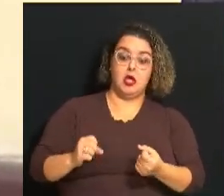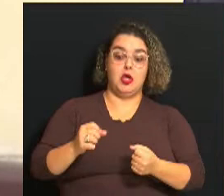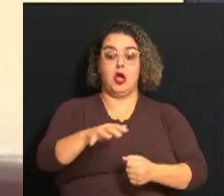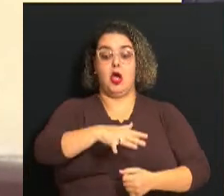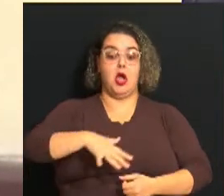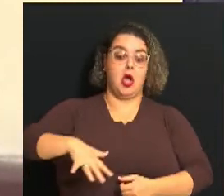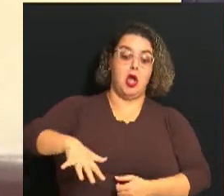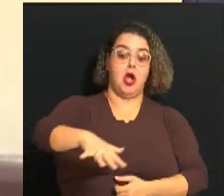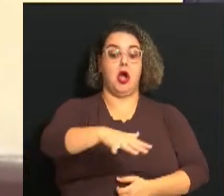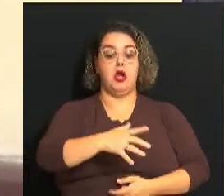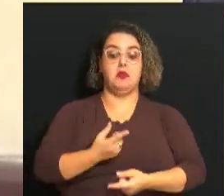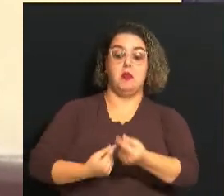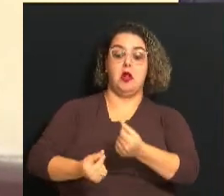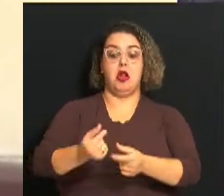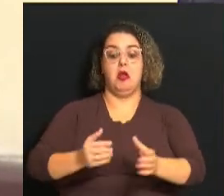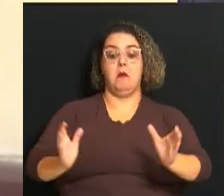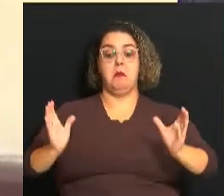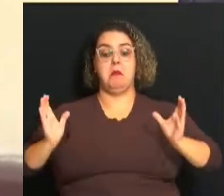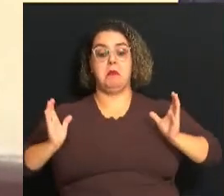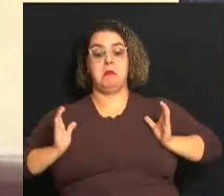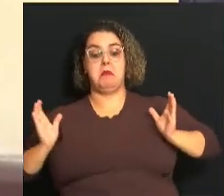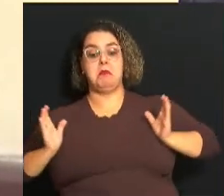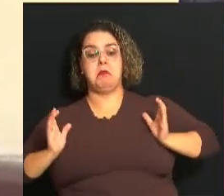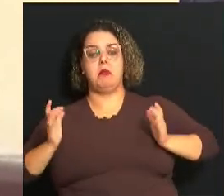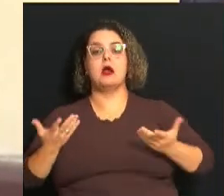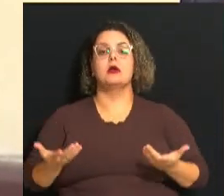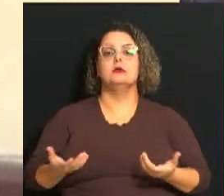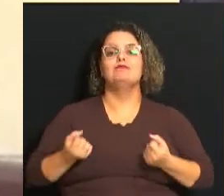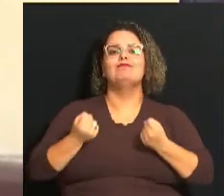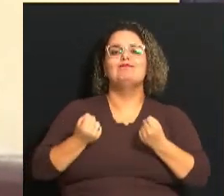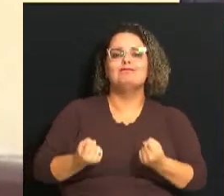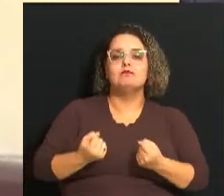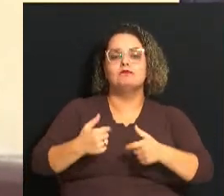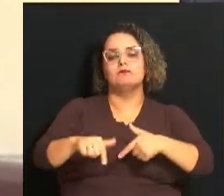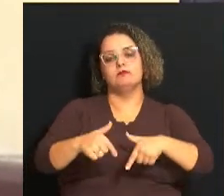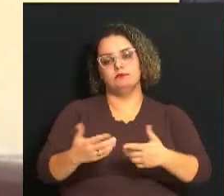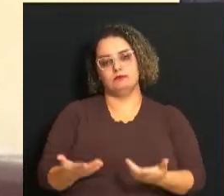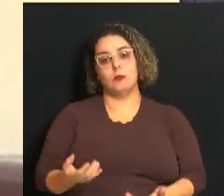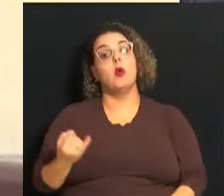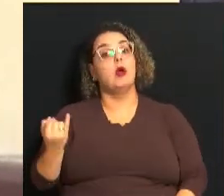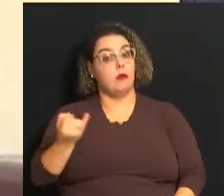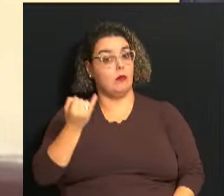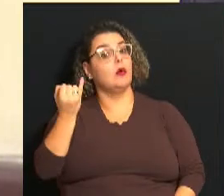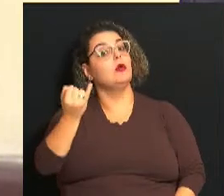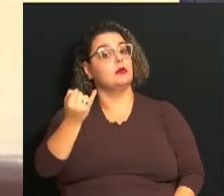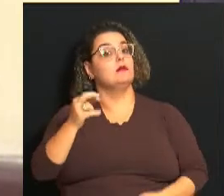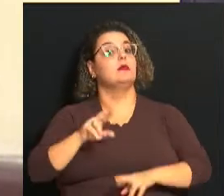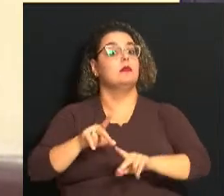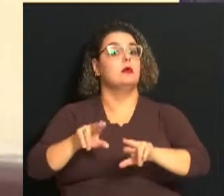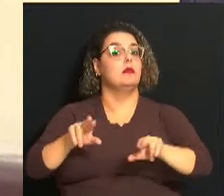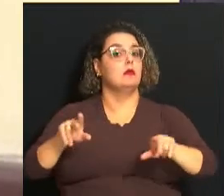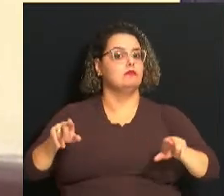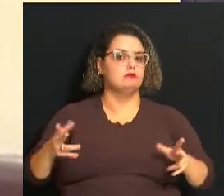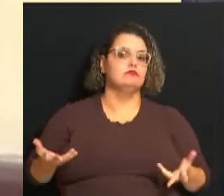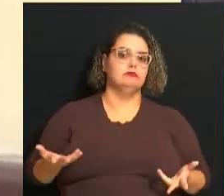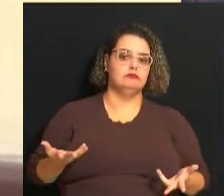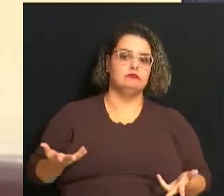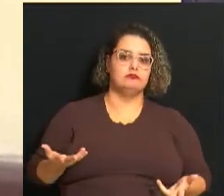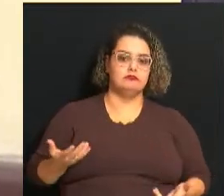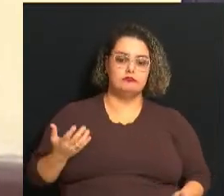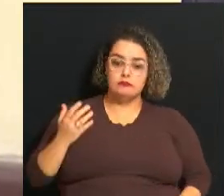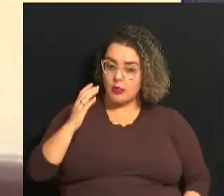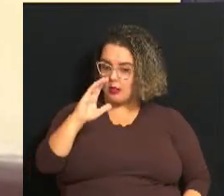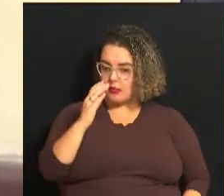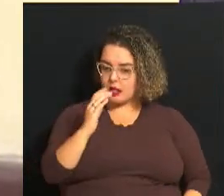da indenização então assistir tipo de coisa pega pesado para o trabalhador tão importante a gente fazer uma diferenciação e também colocar aí